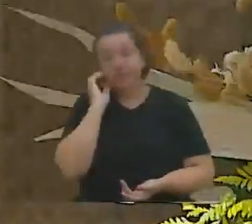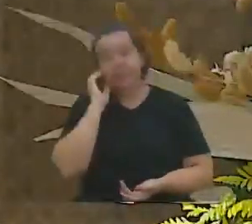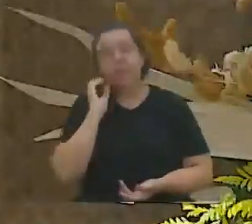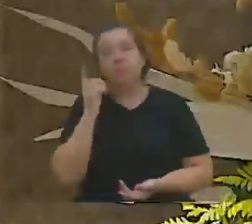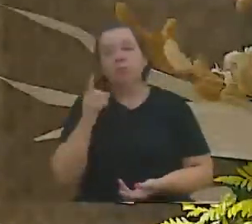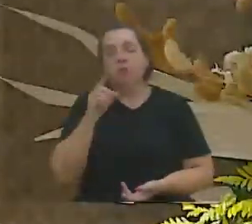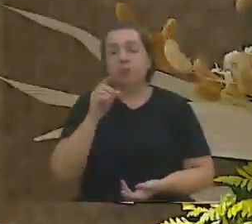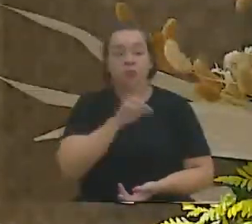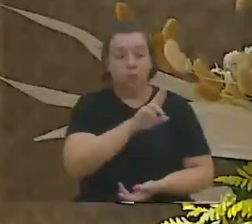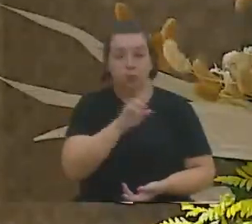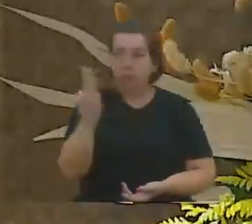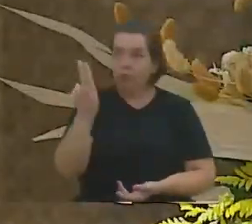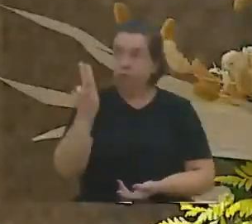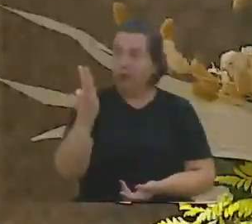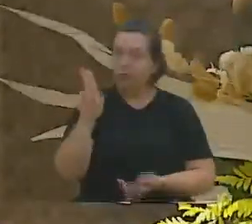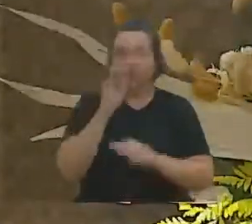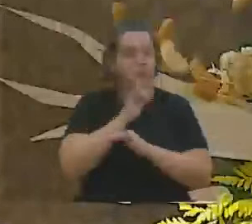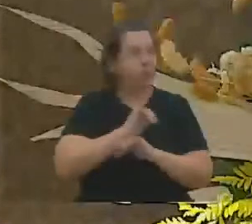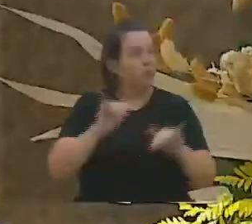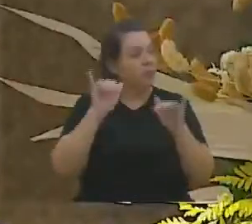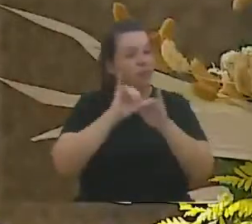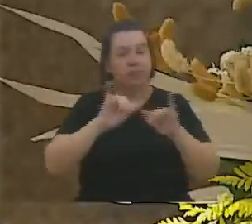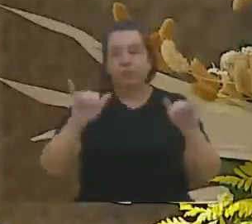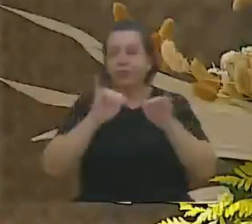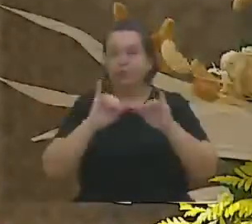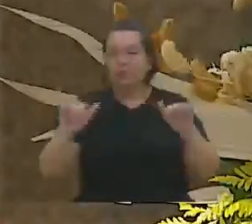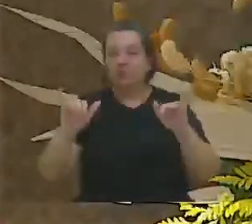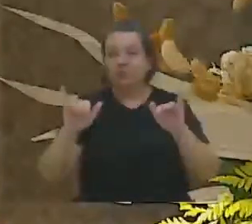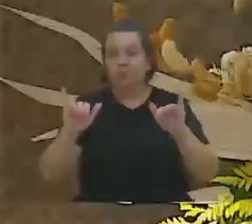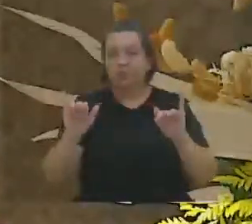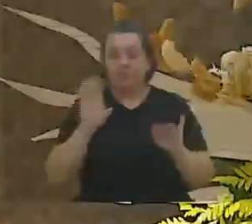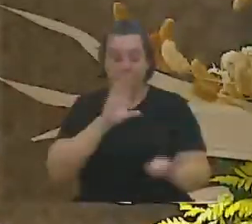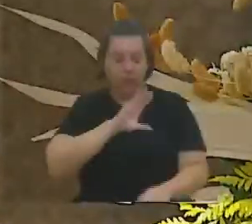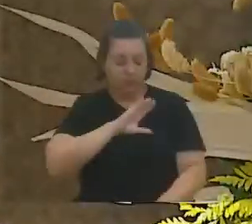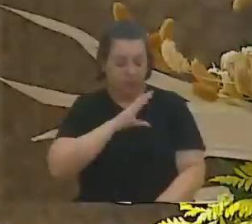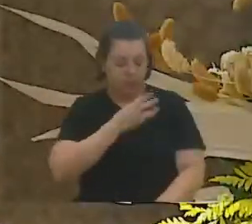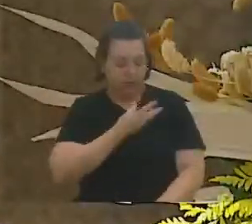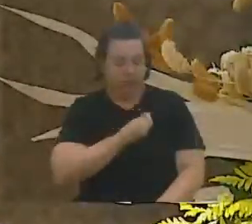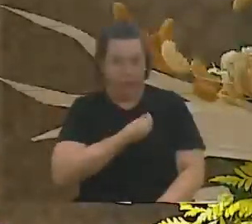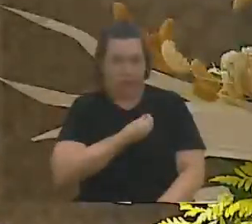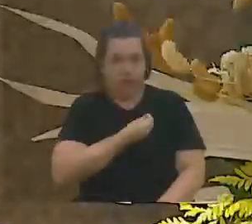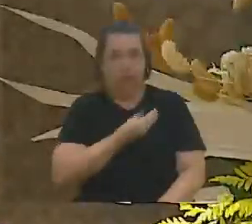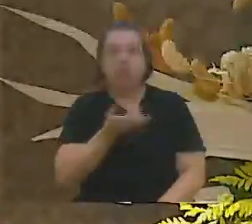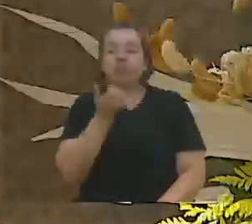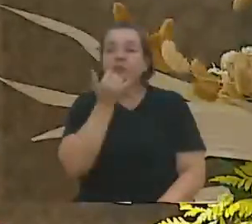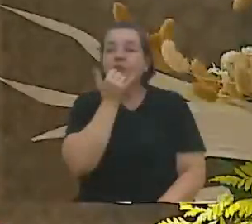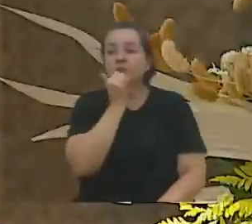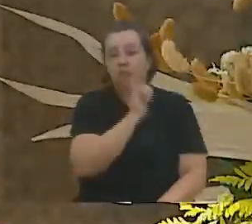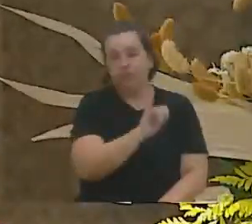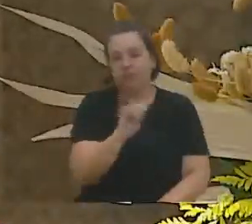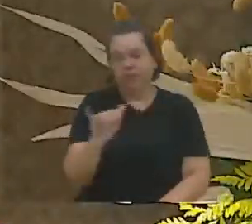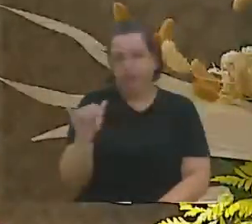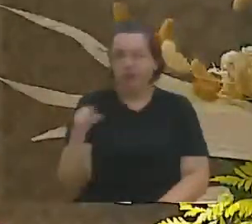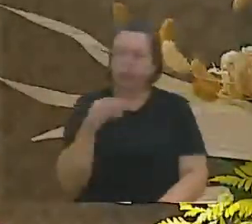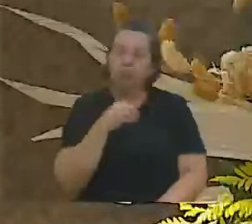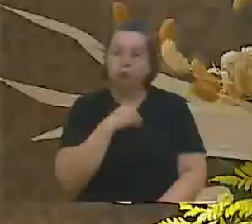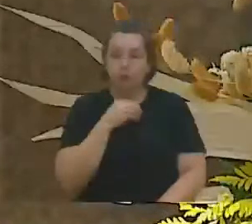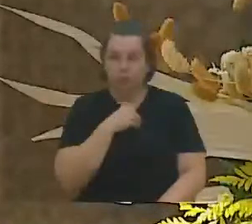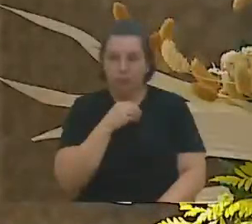seu nome serão anunciados a conversão e o perdão dos